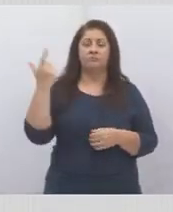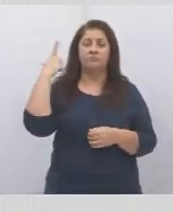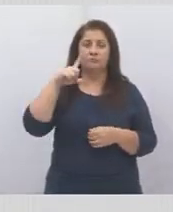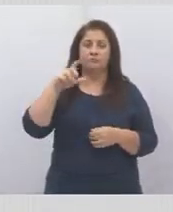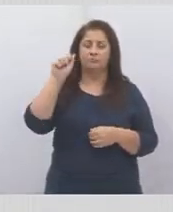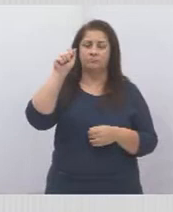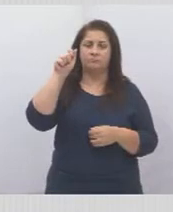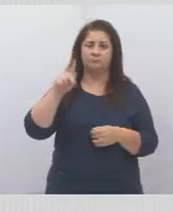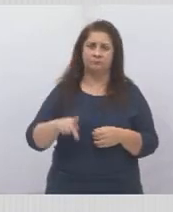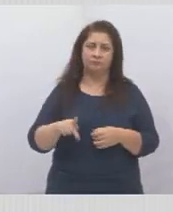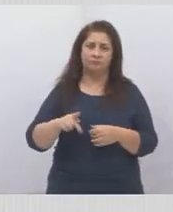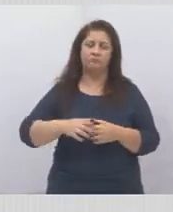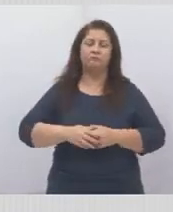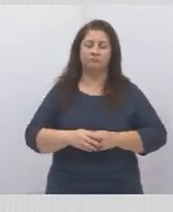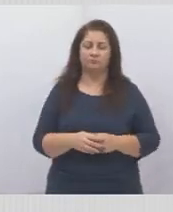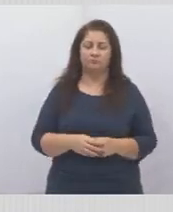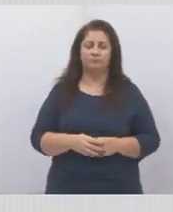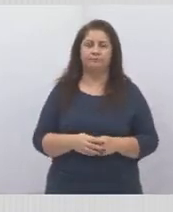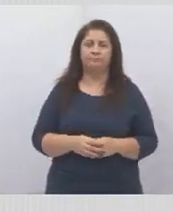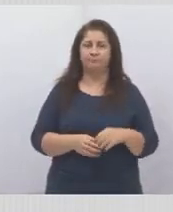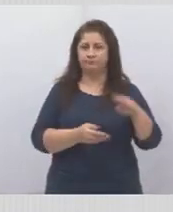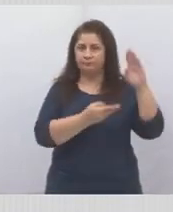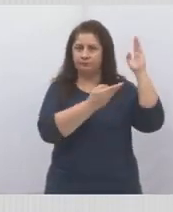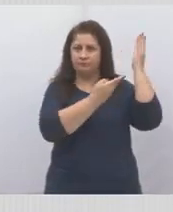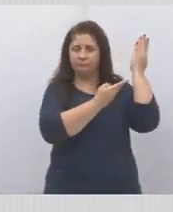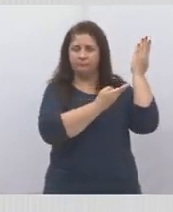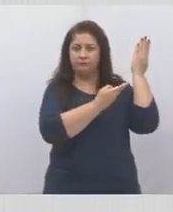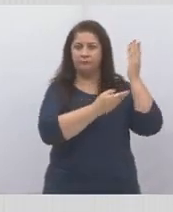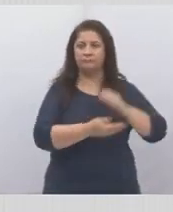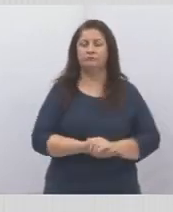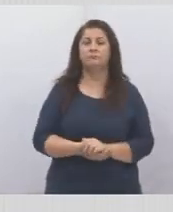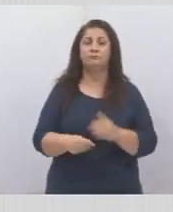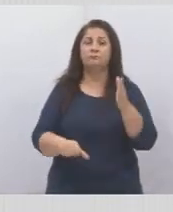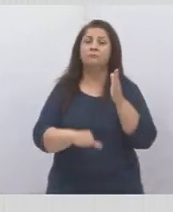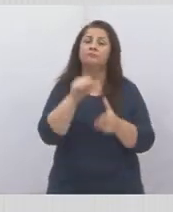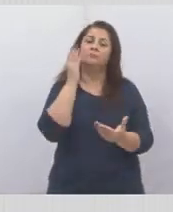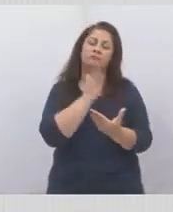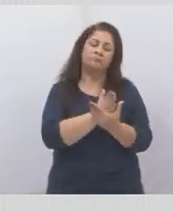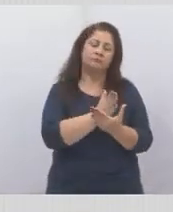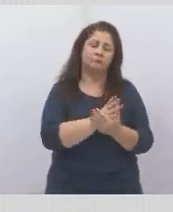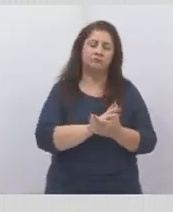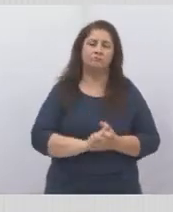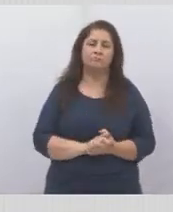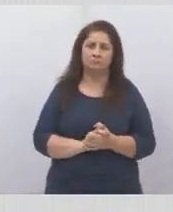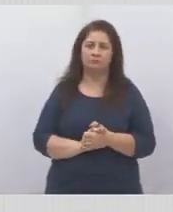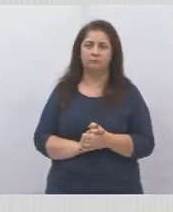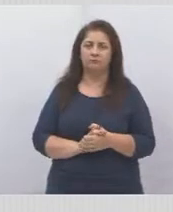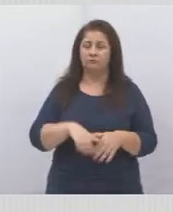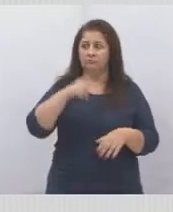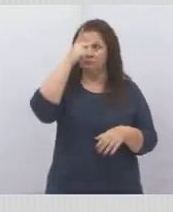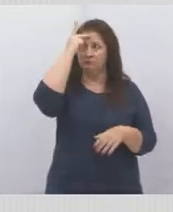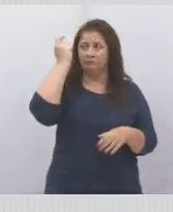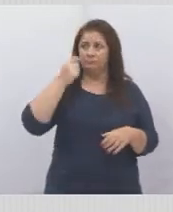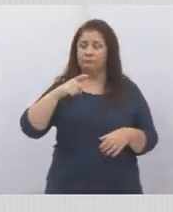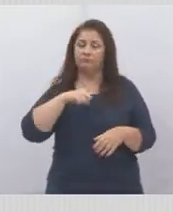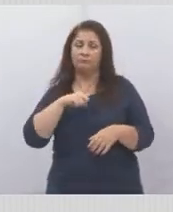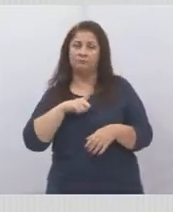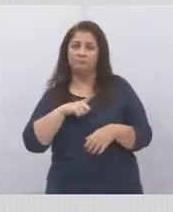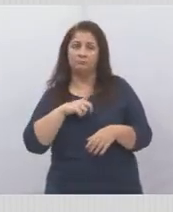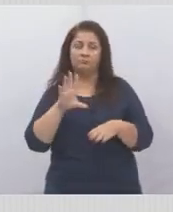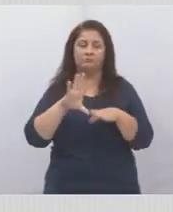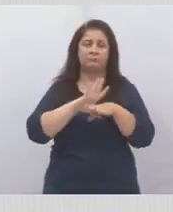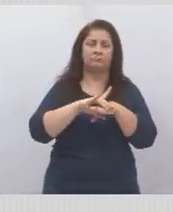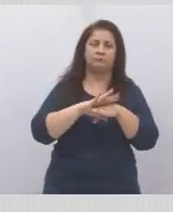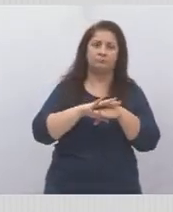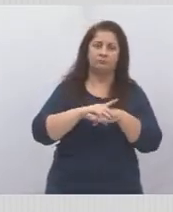requerer a aposentadoria por invalidez primeira um processo né quando a pessoa recebe uma doença ou